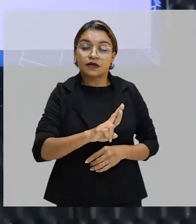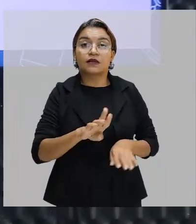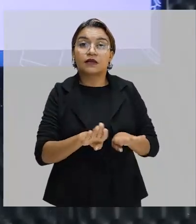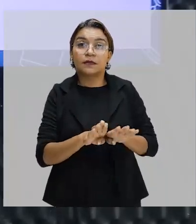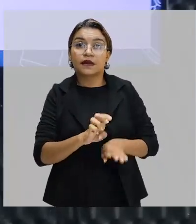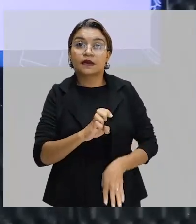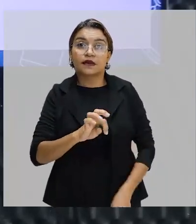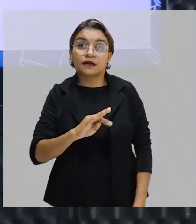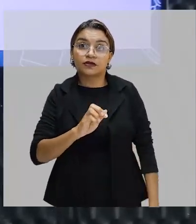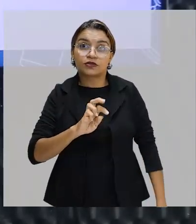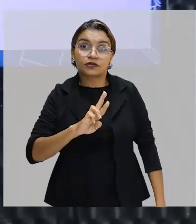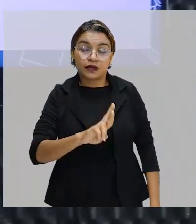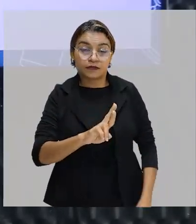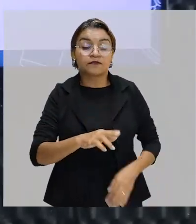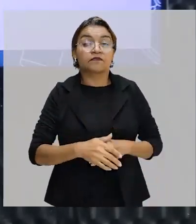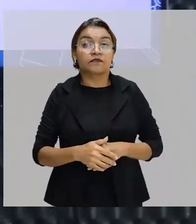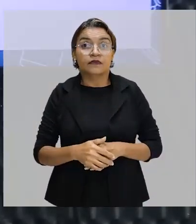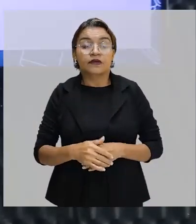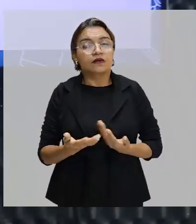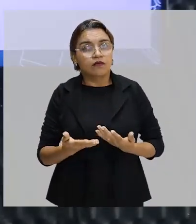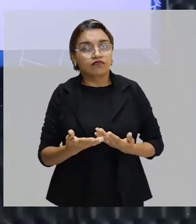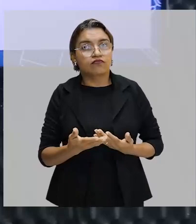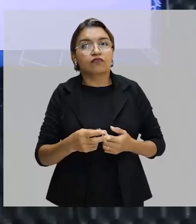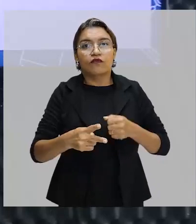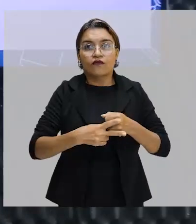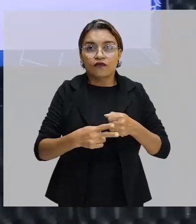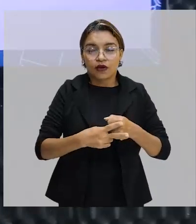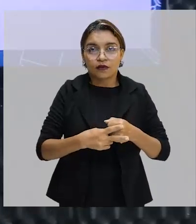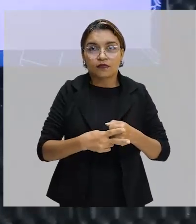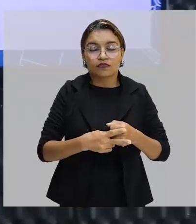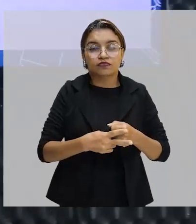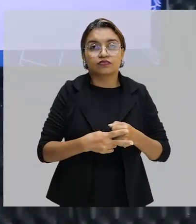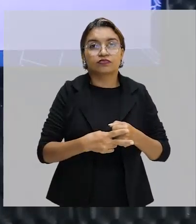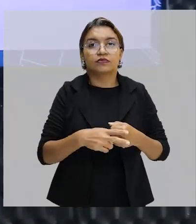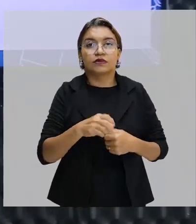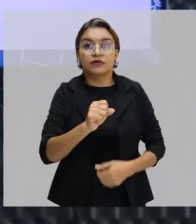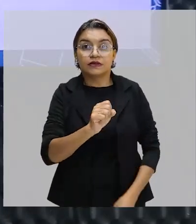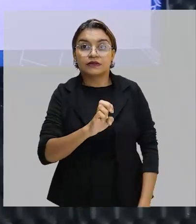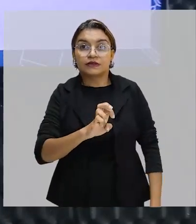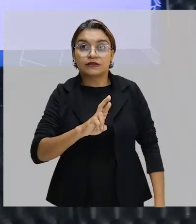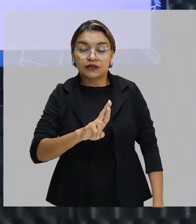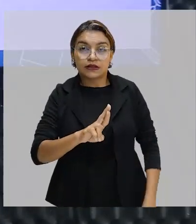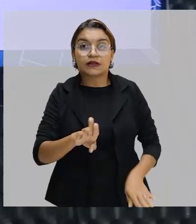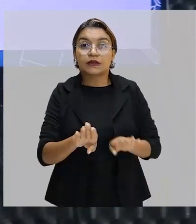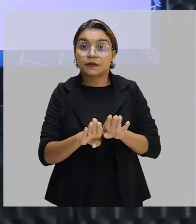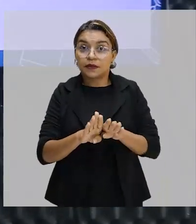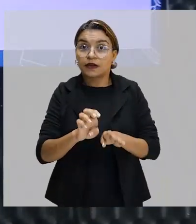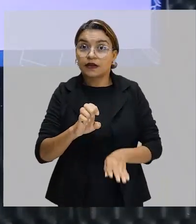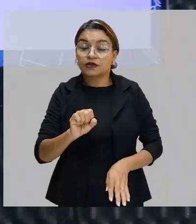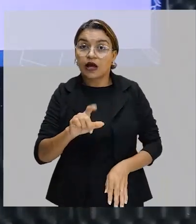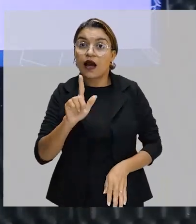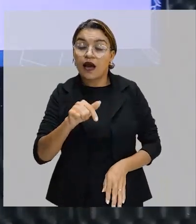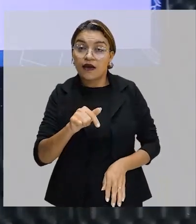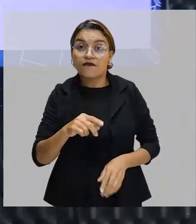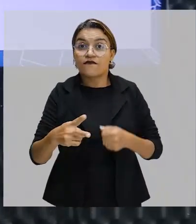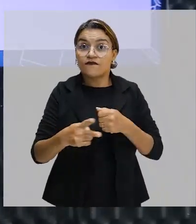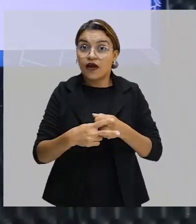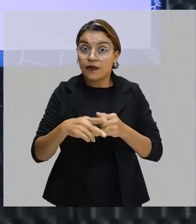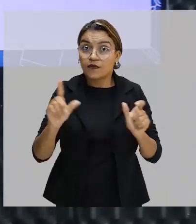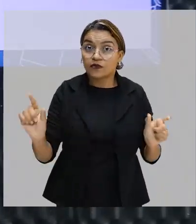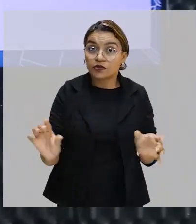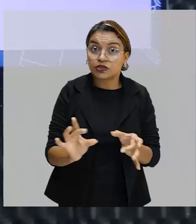como vocês sabem, o verbo ser e o verbo estar são verbos de ligação dentro da língua portuguesa. Verbos